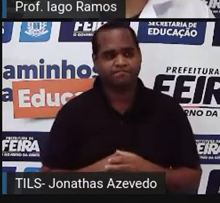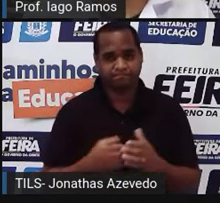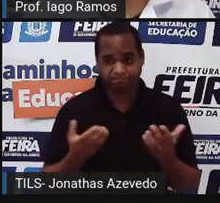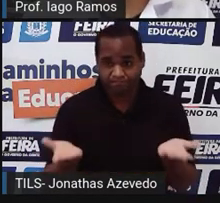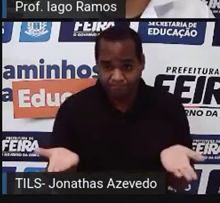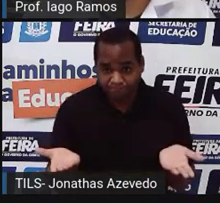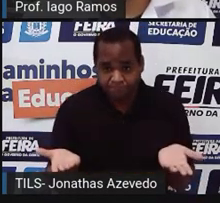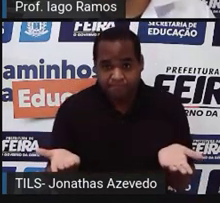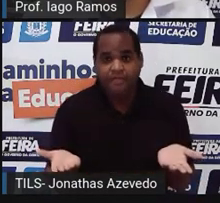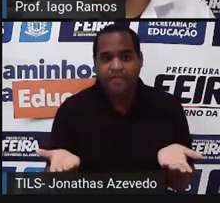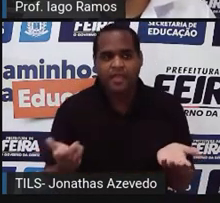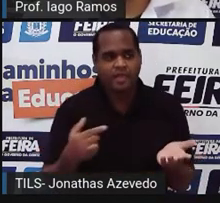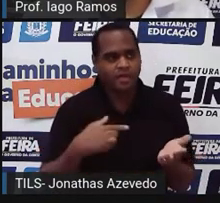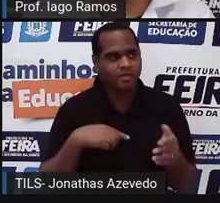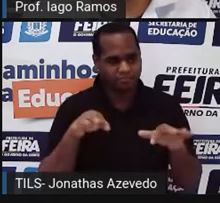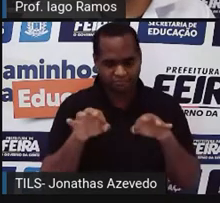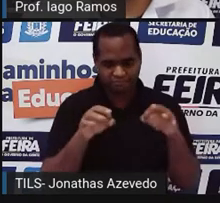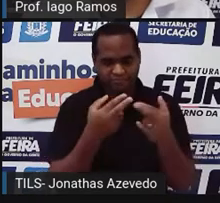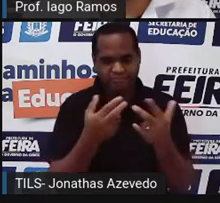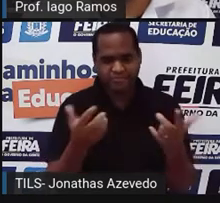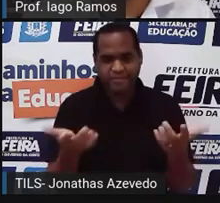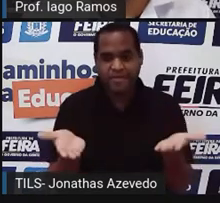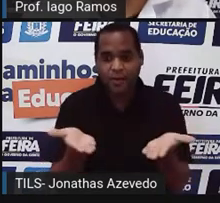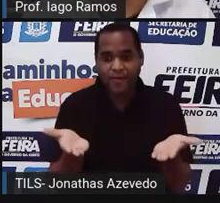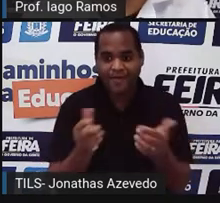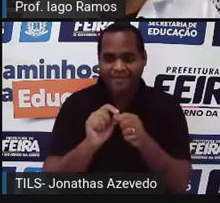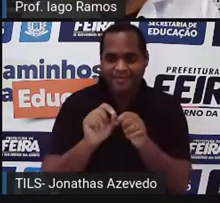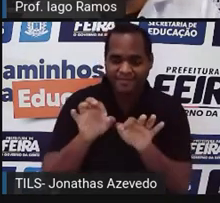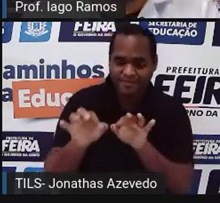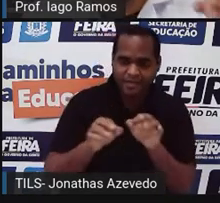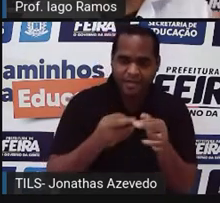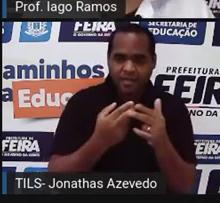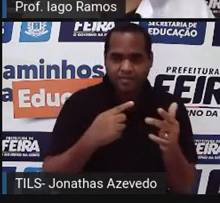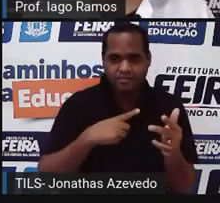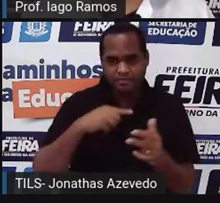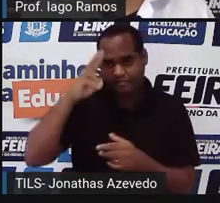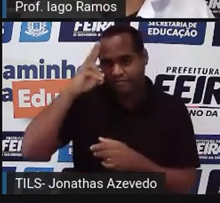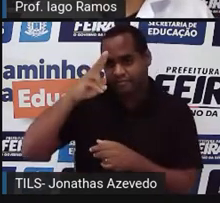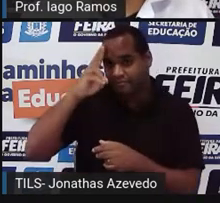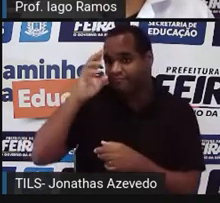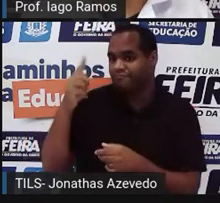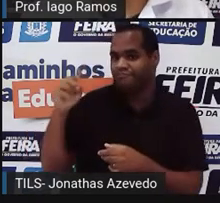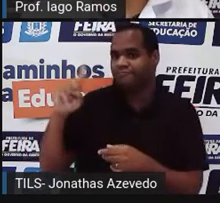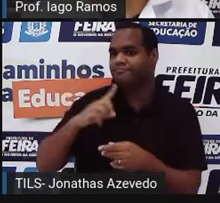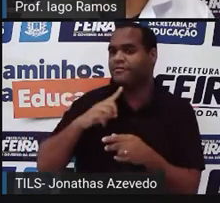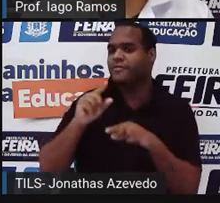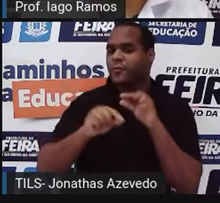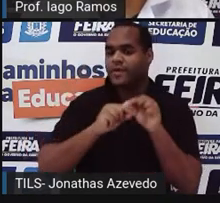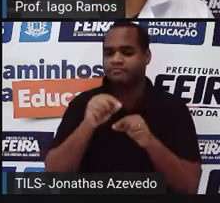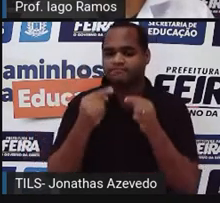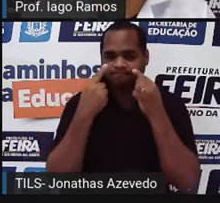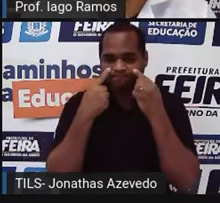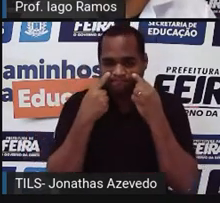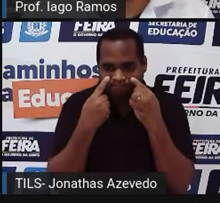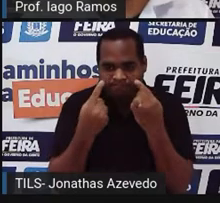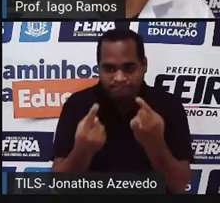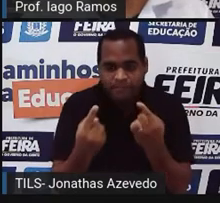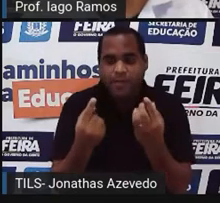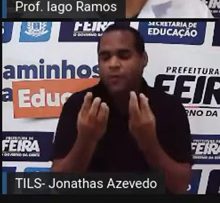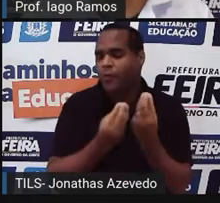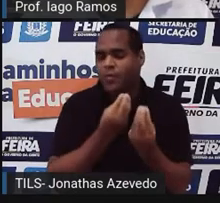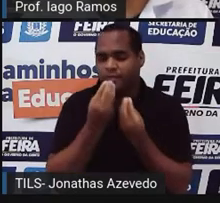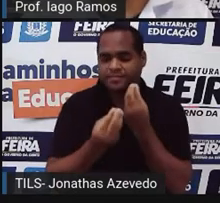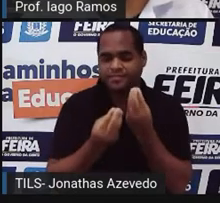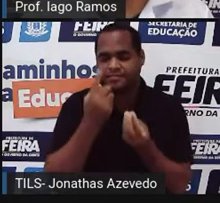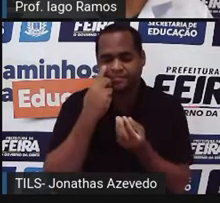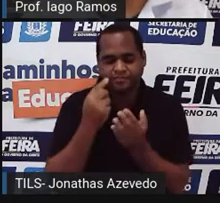Então o que é que eu proponho para a gente fazer agora? Vamos relembrar do que a gente já viu, certo? Fazendo aqui